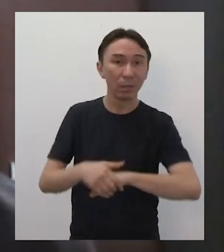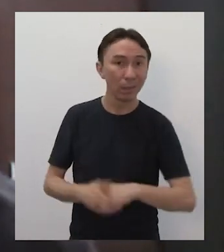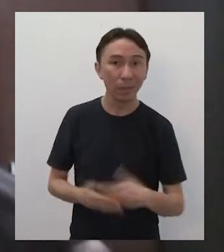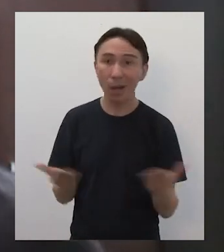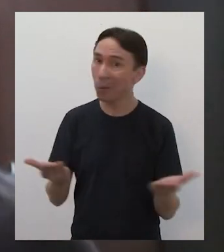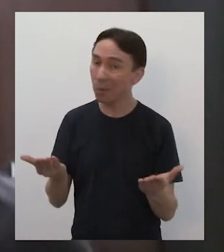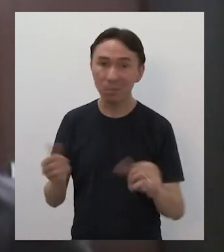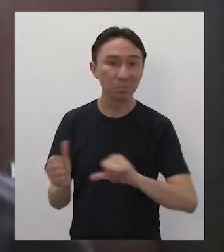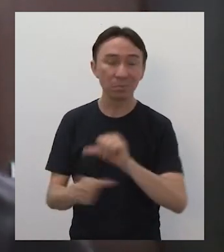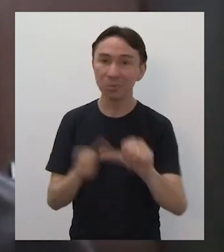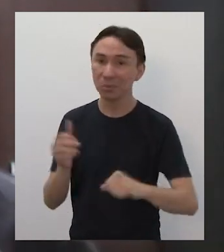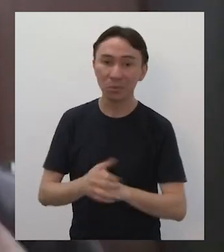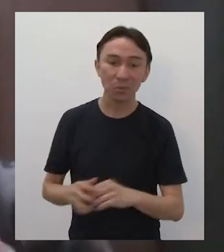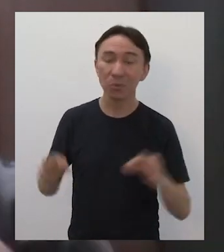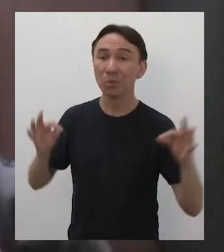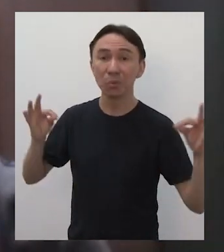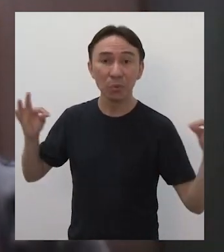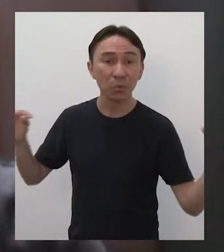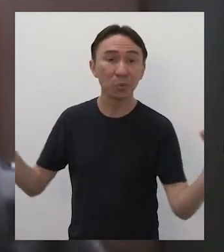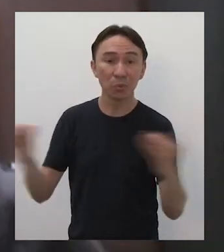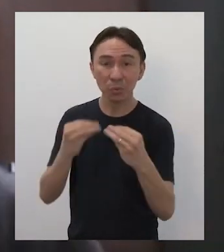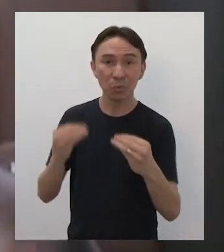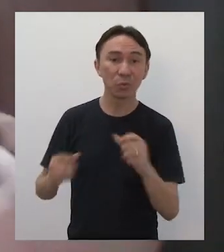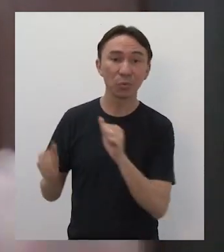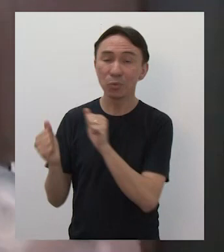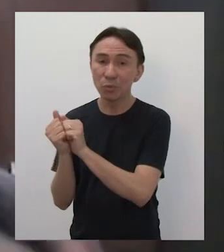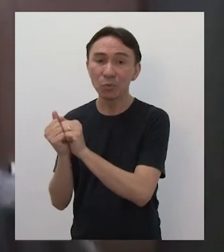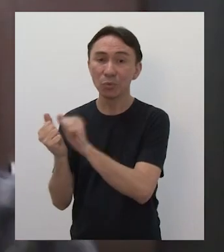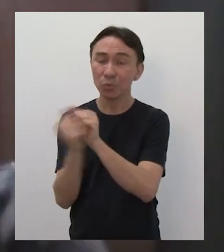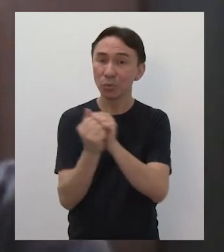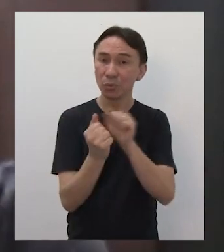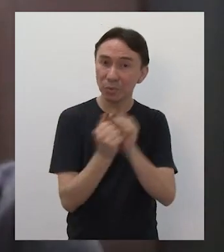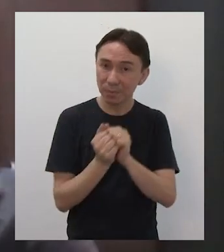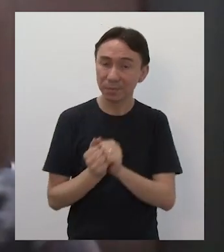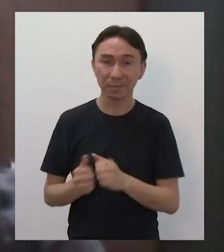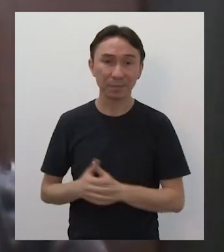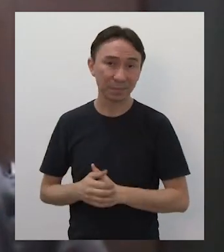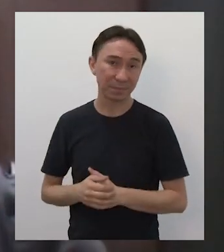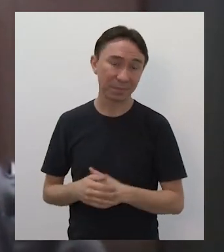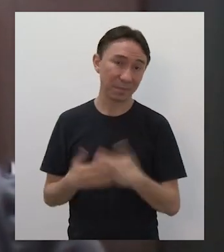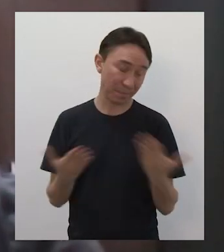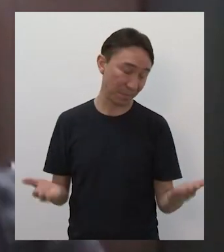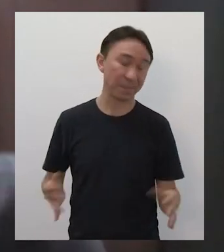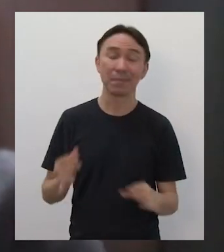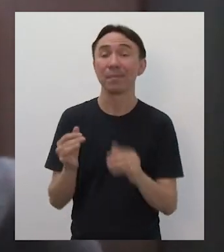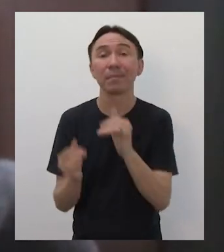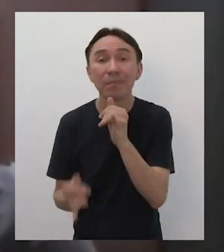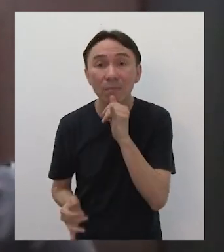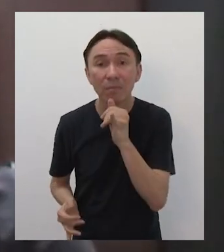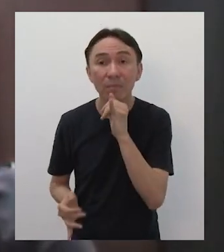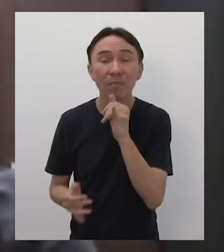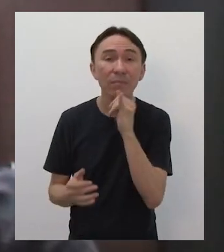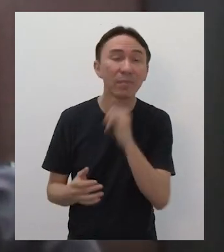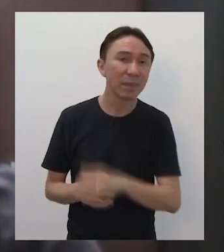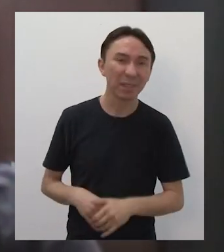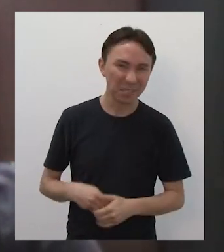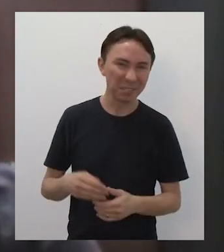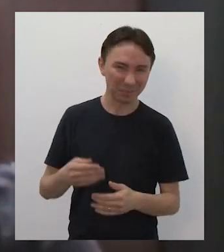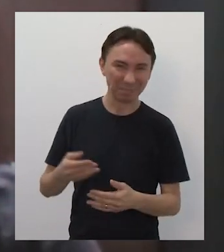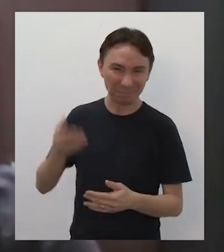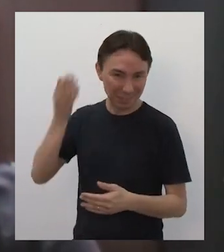novo. Eu, por exemplo, né, como a gente conversou nos outros